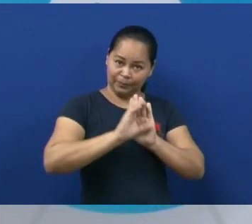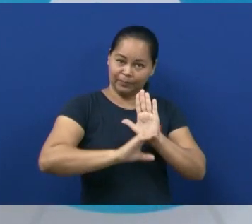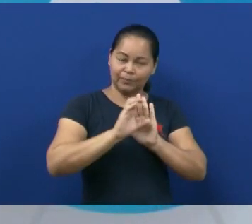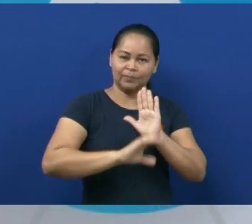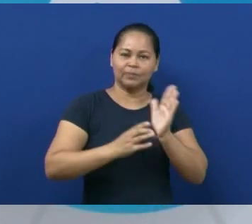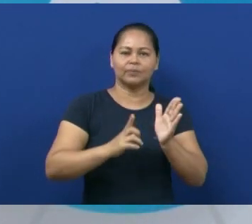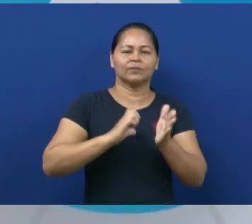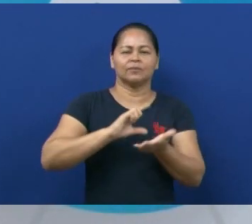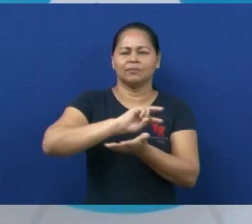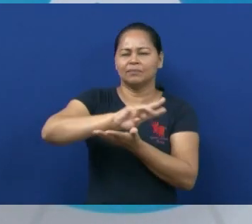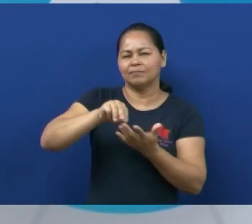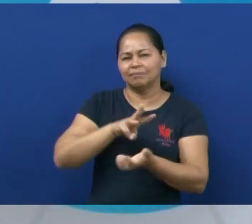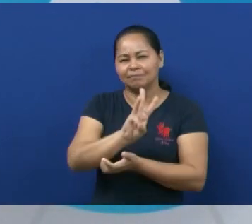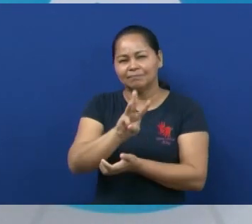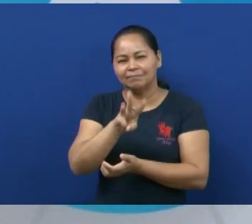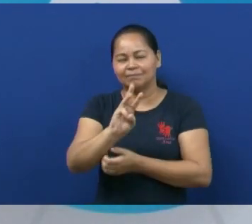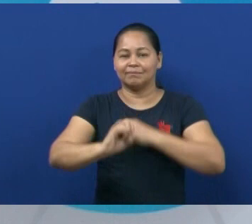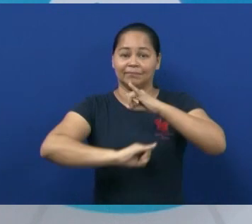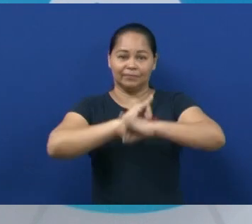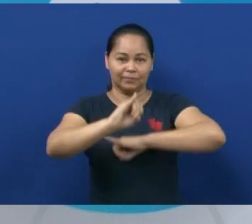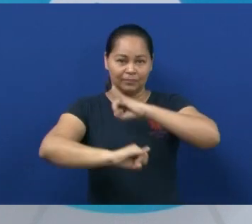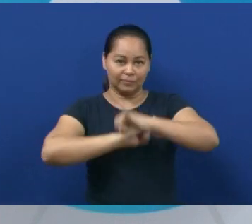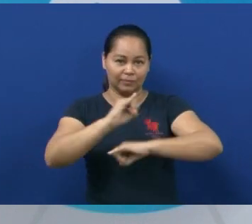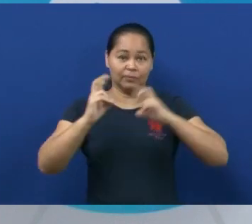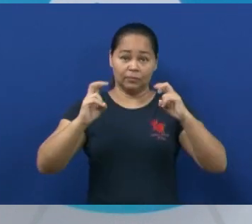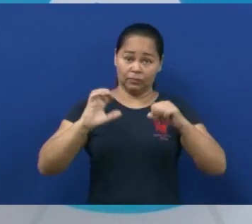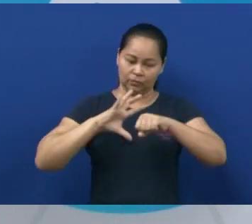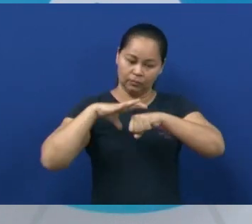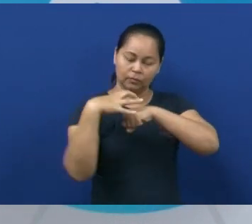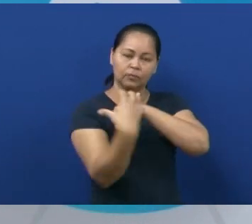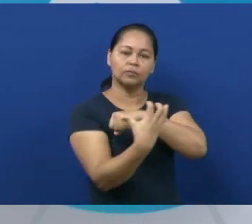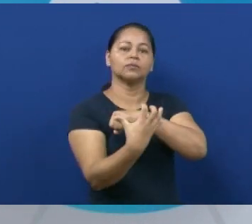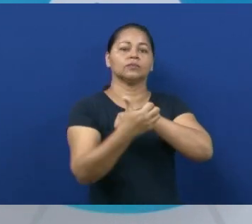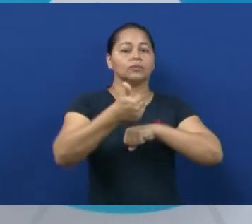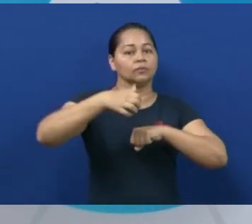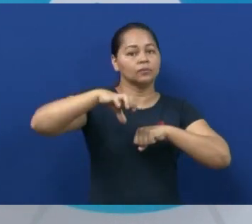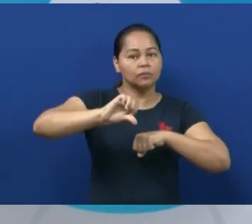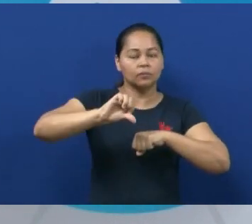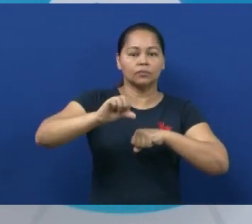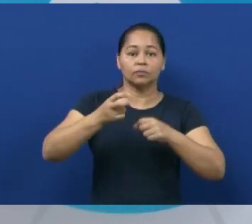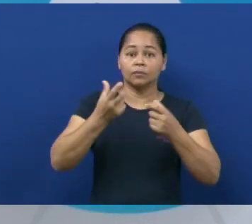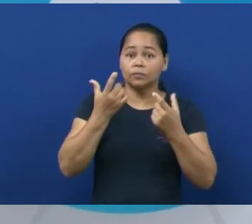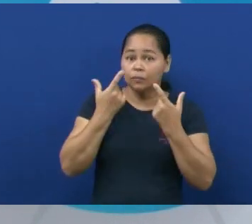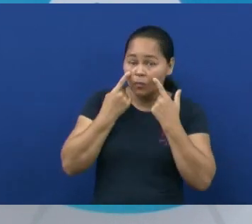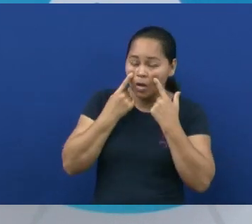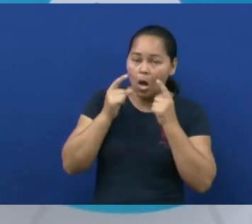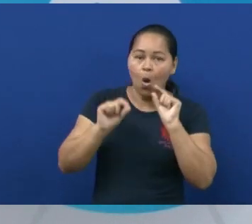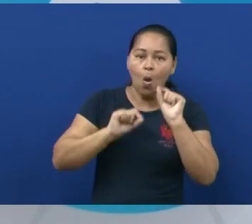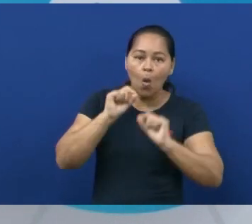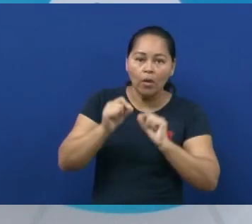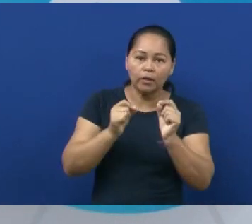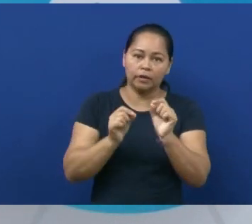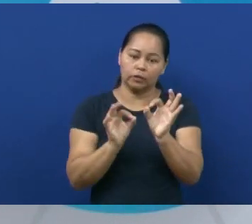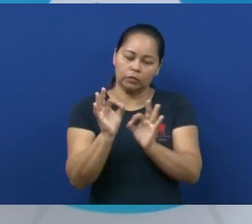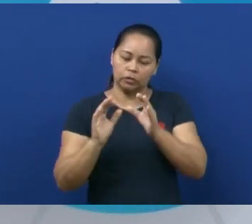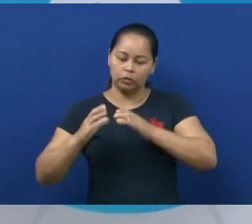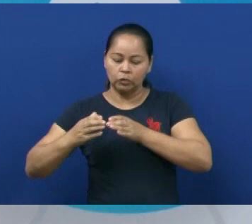bastante sites na internet falando sobre a Covid-19 e fiquem atentos sobre as regras de